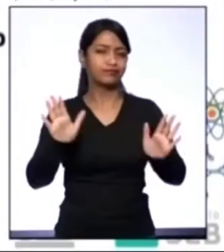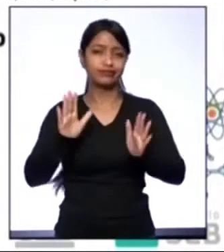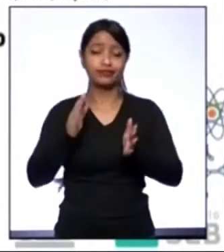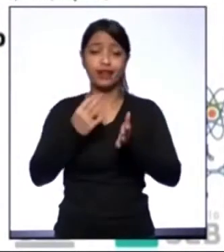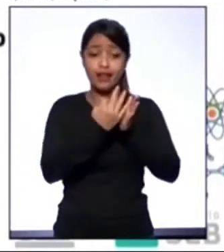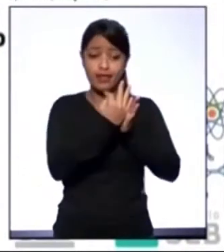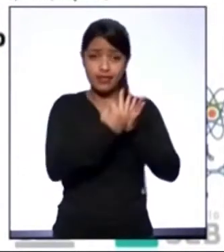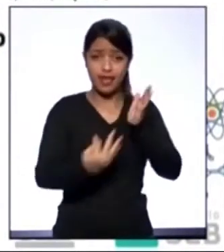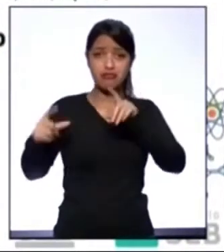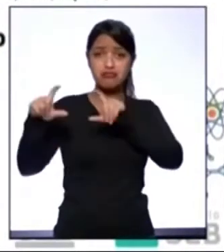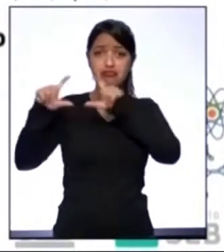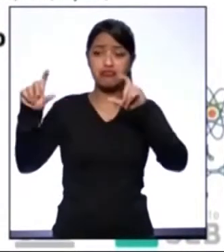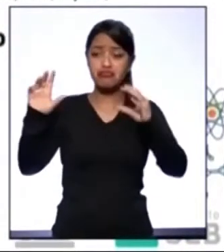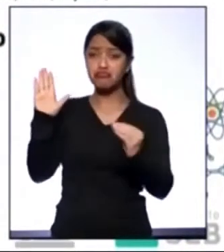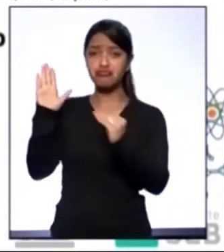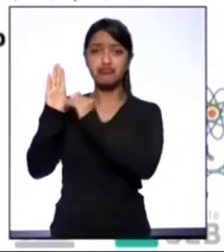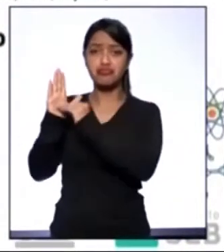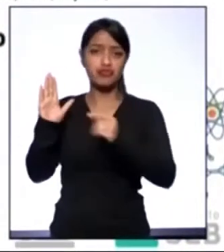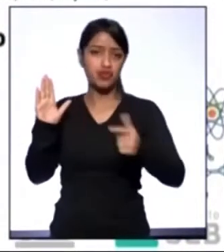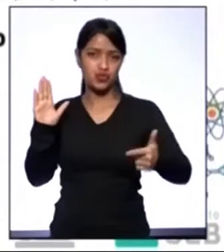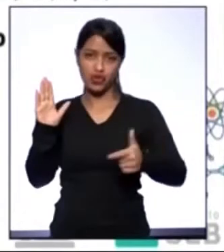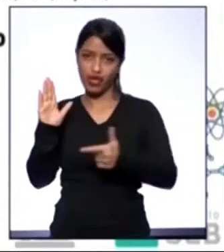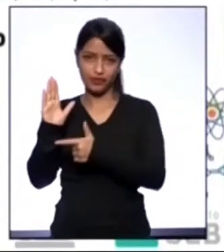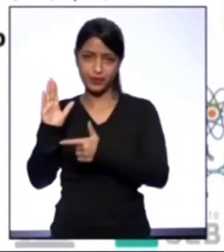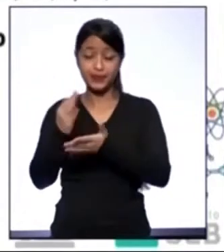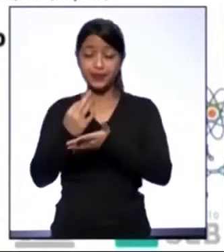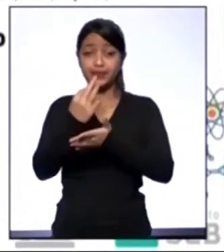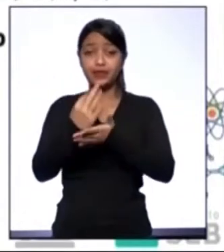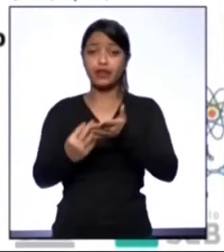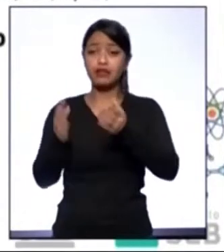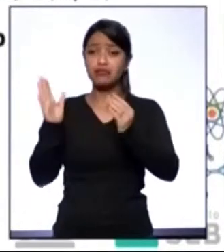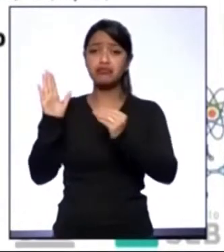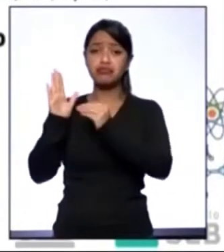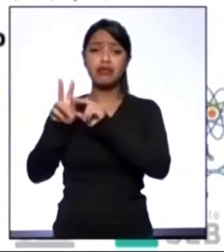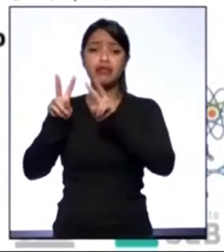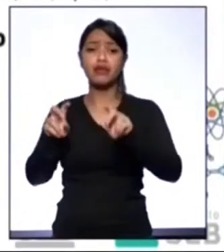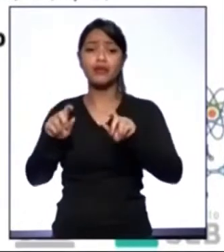deixa claro, galera? A convecção